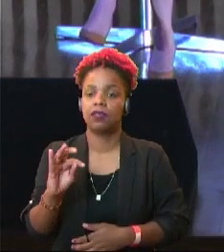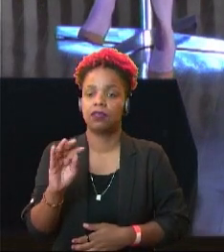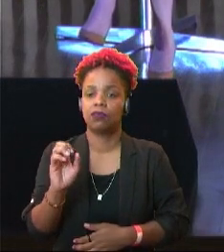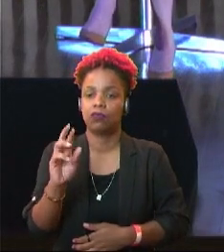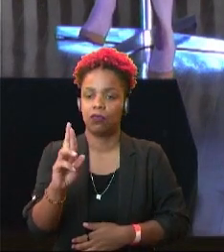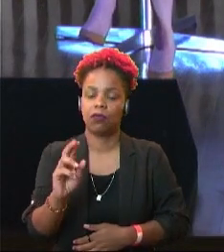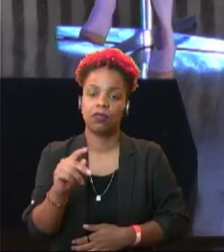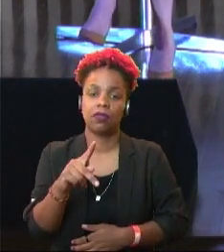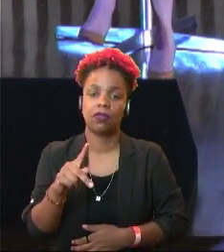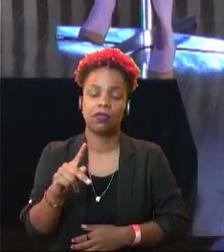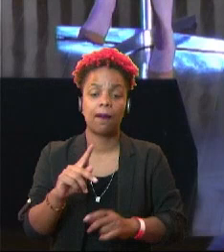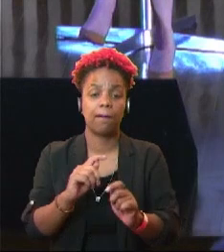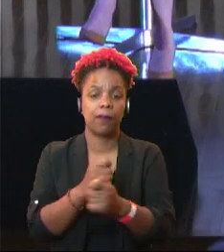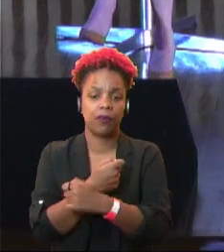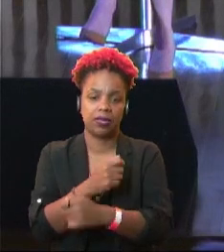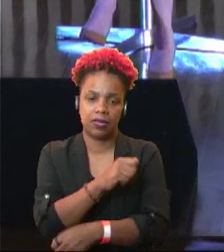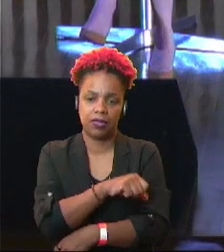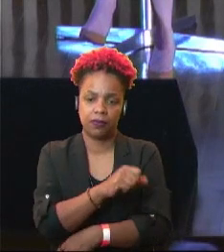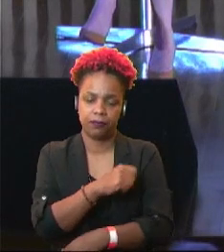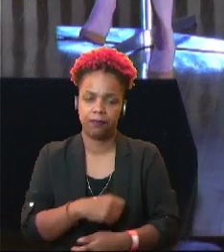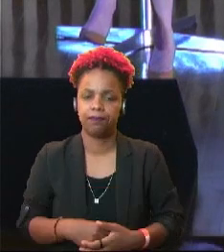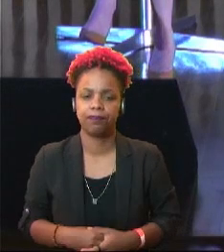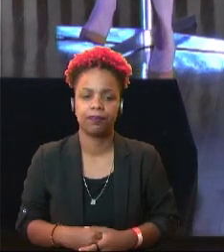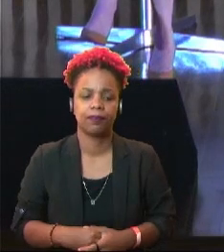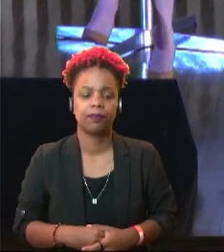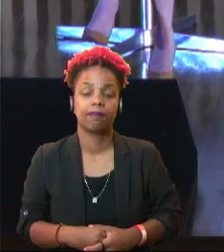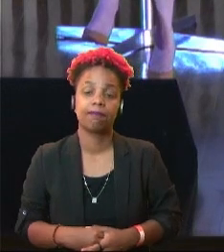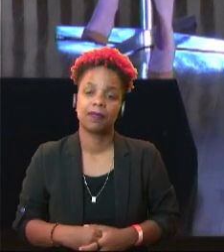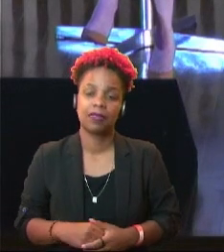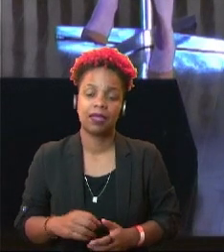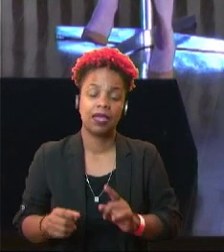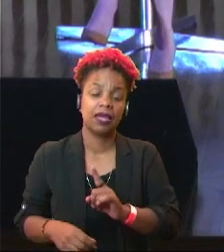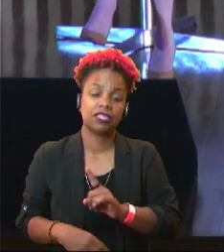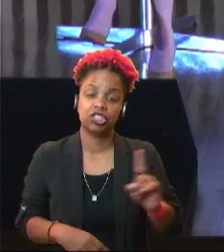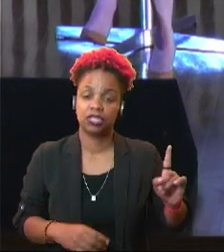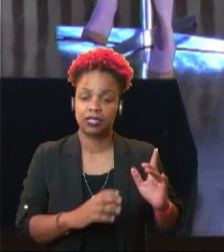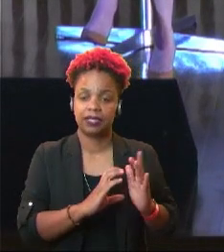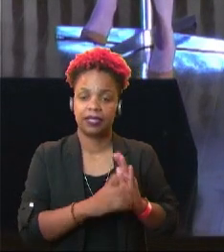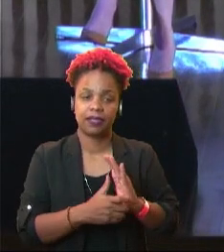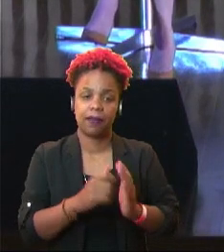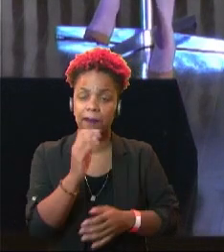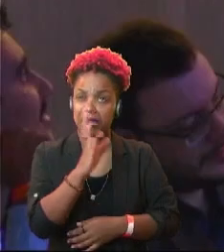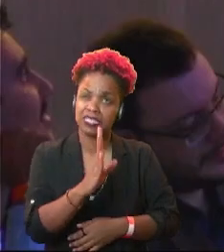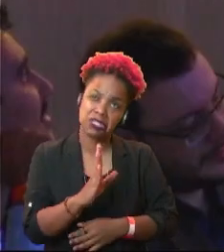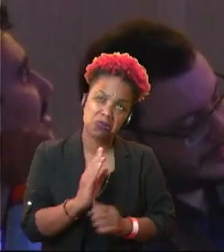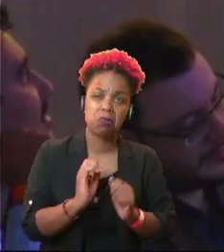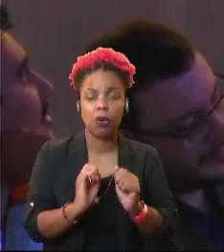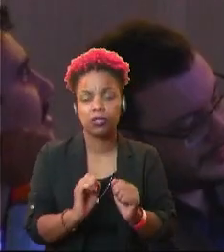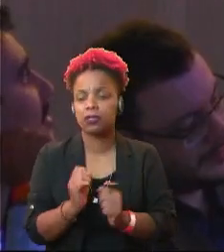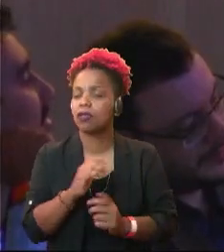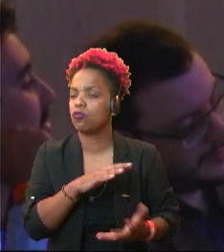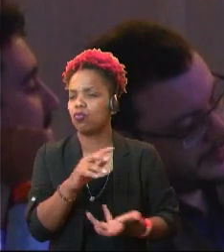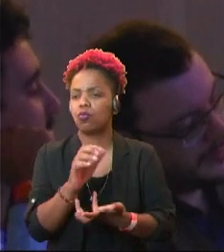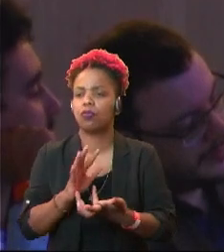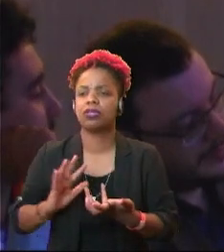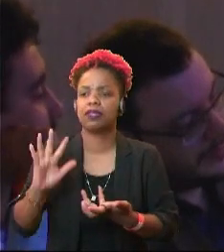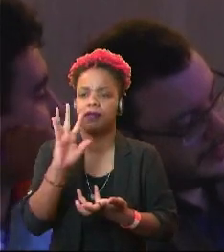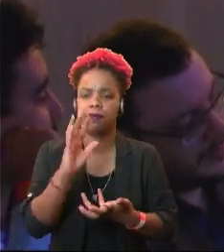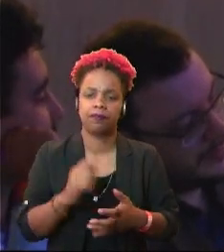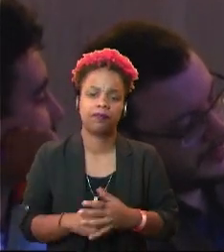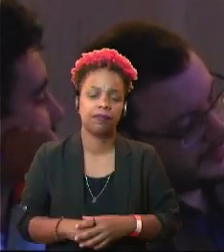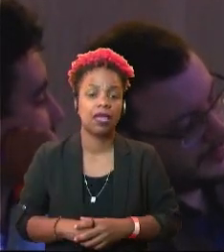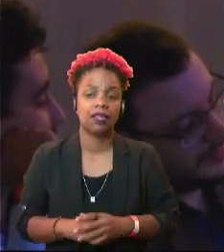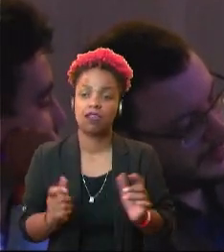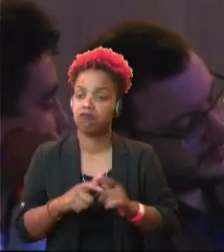no PUC-Rio. E a minha pergunta é sobre a ascensão das extremas-direitas no Brasil. No Brasil não, perdão. Pode ser também, mas no resto do mundo. A gente